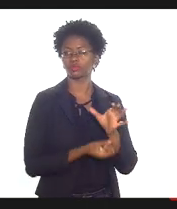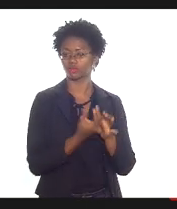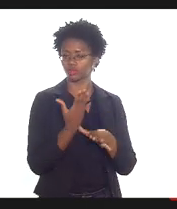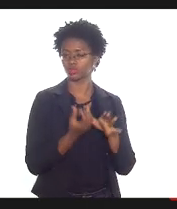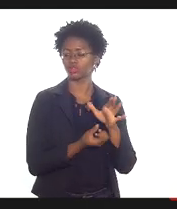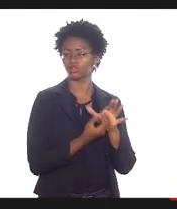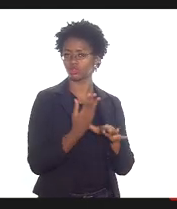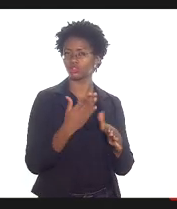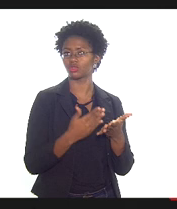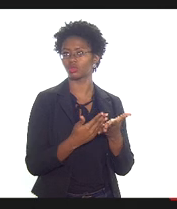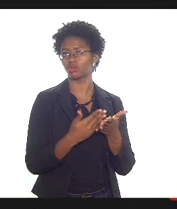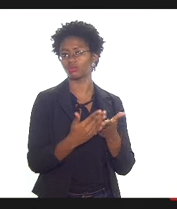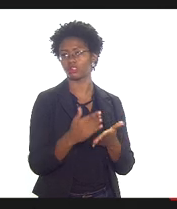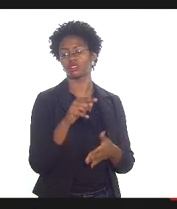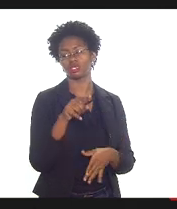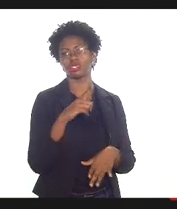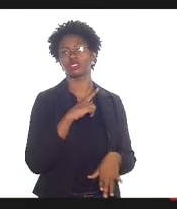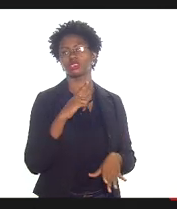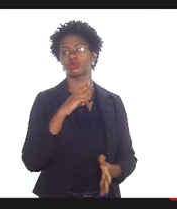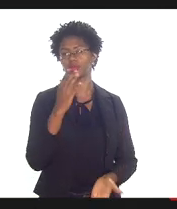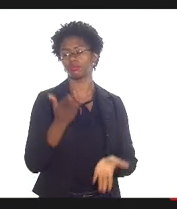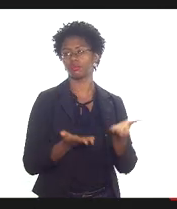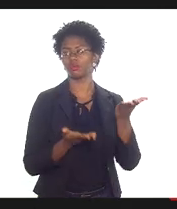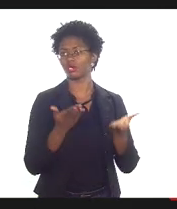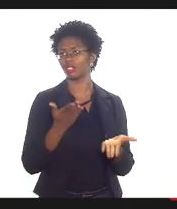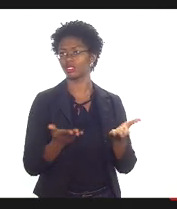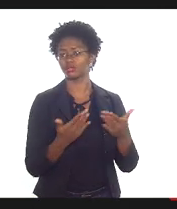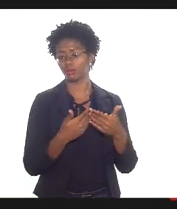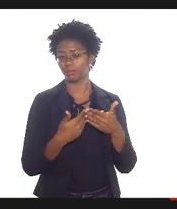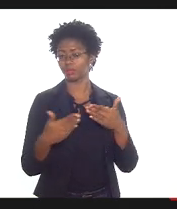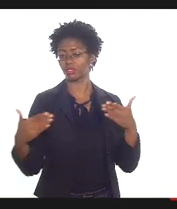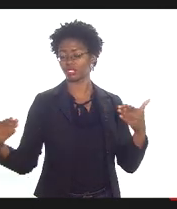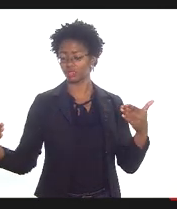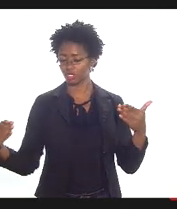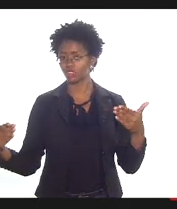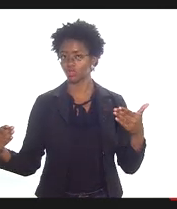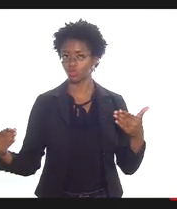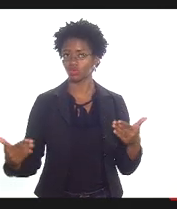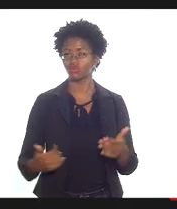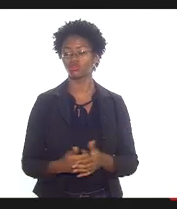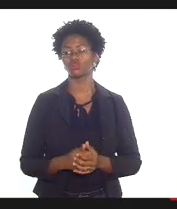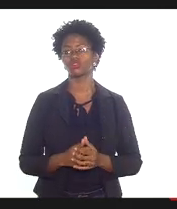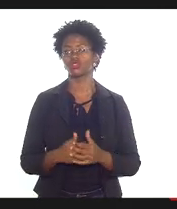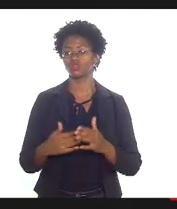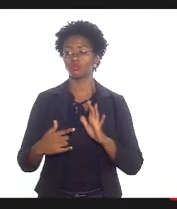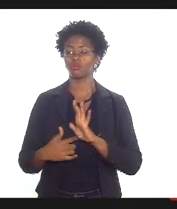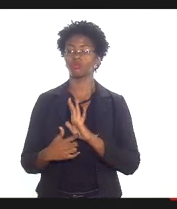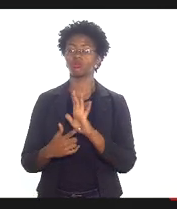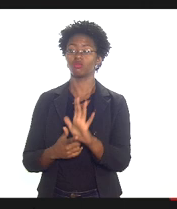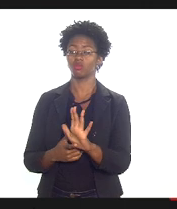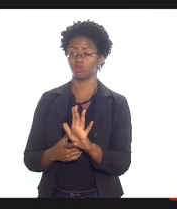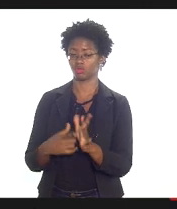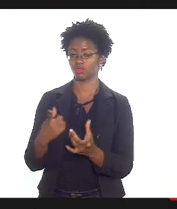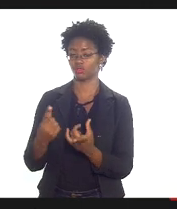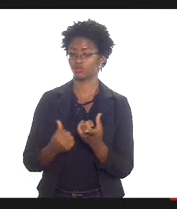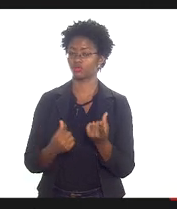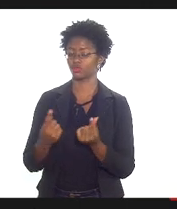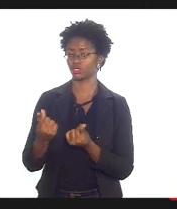no balanço desse campo um período grande de exposição financeira,